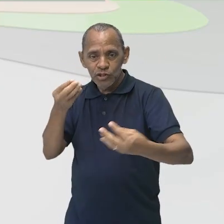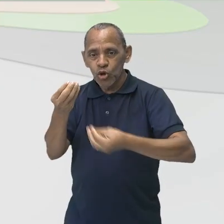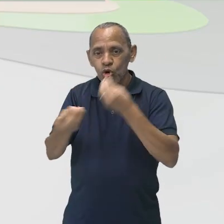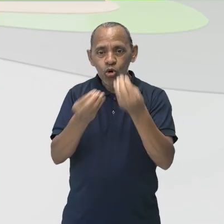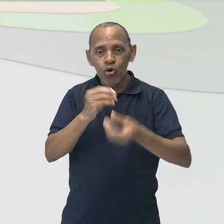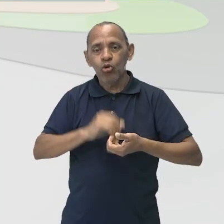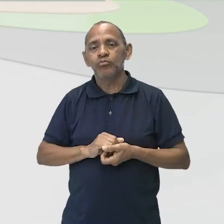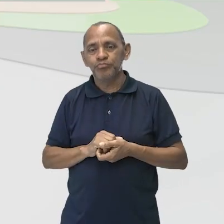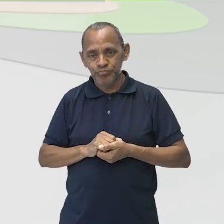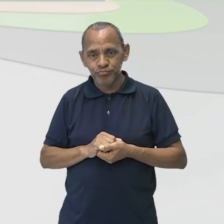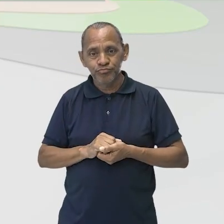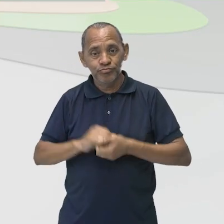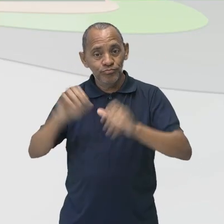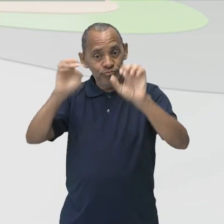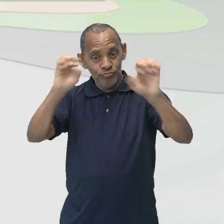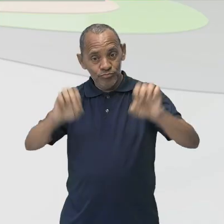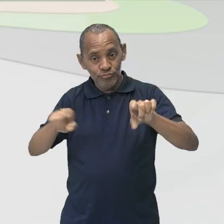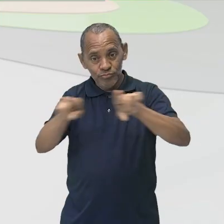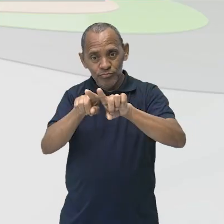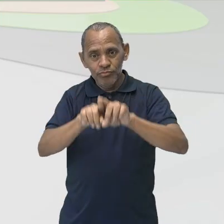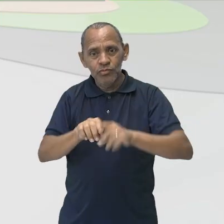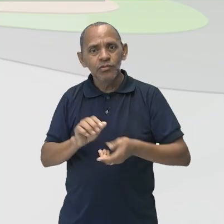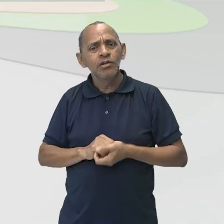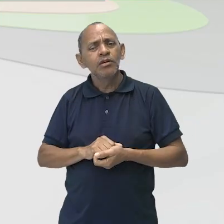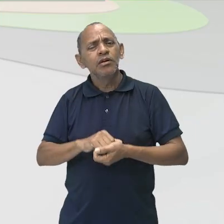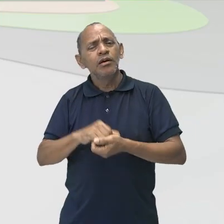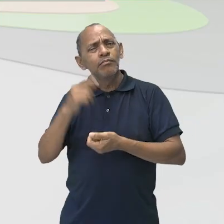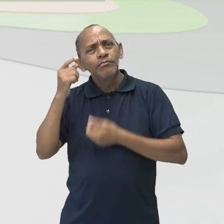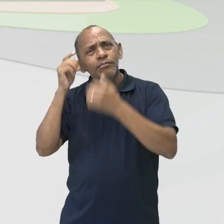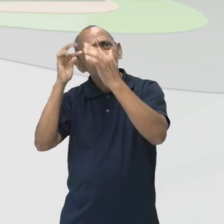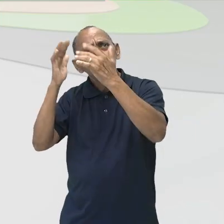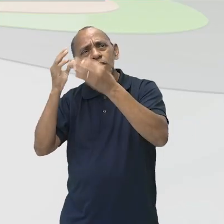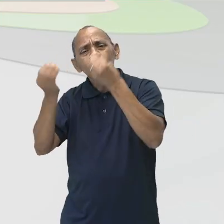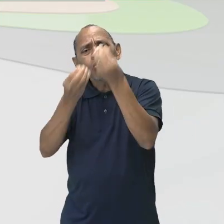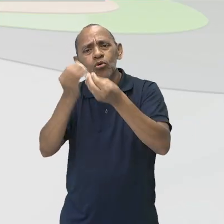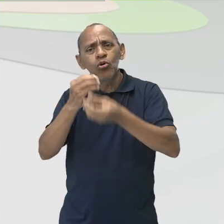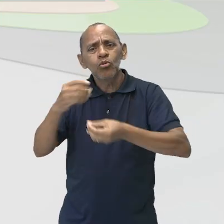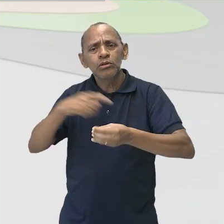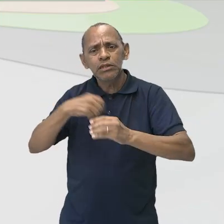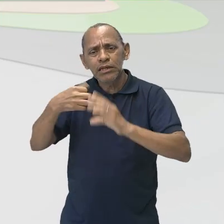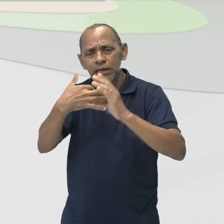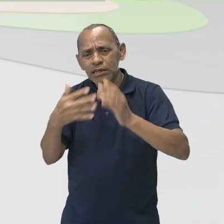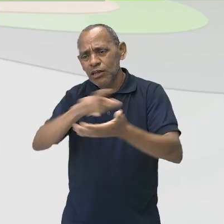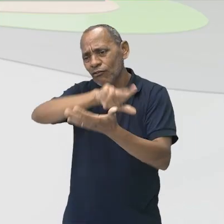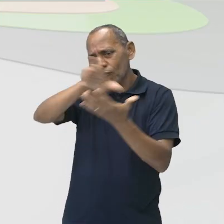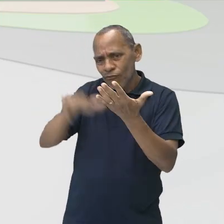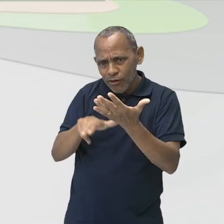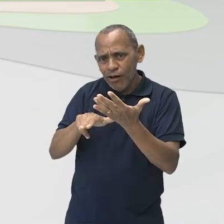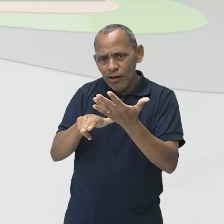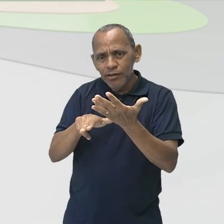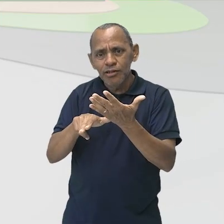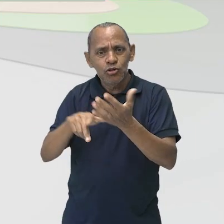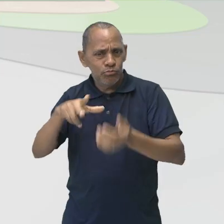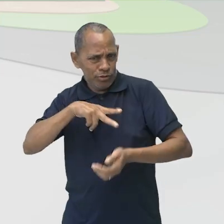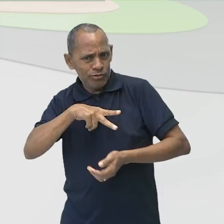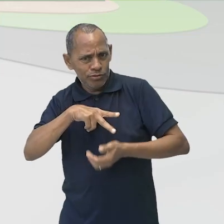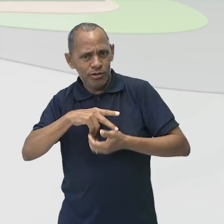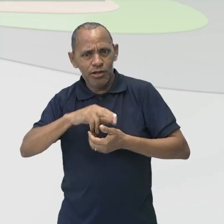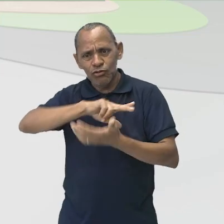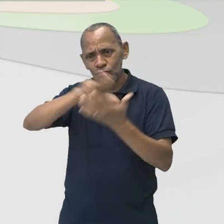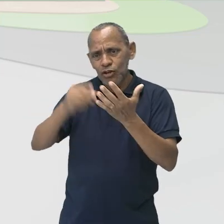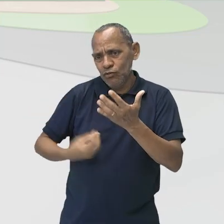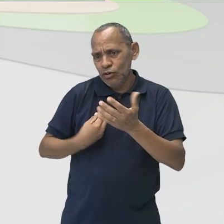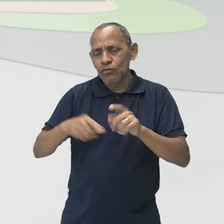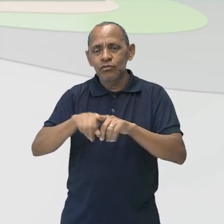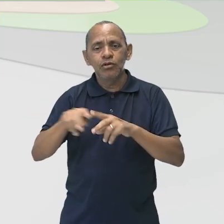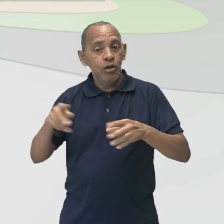como ela se comporta. Mas você já parou para imaginar como surgiram tantas características distintas nos seres vivos?